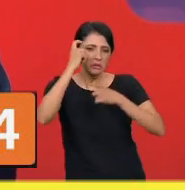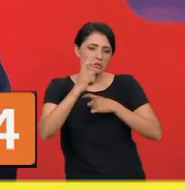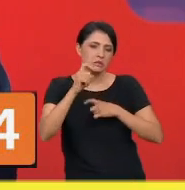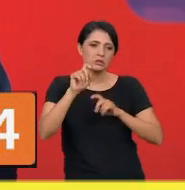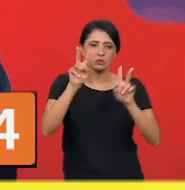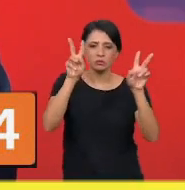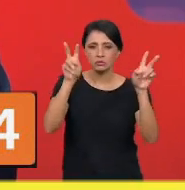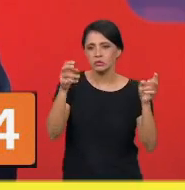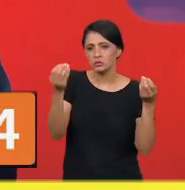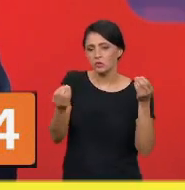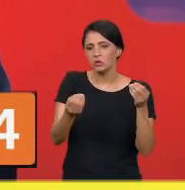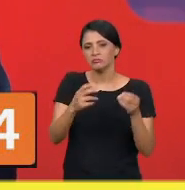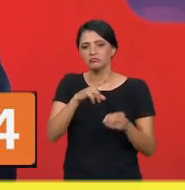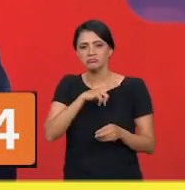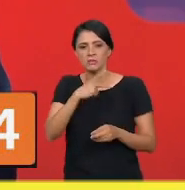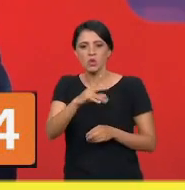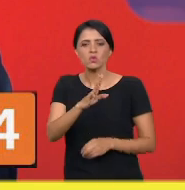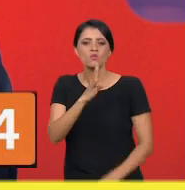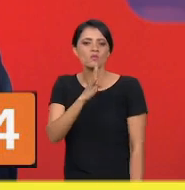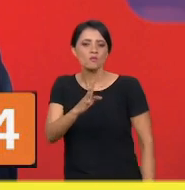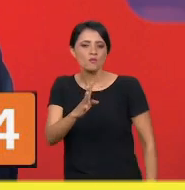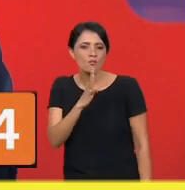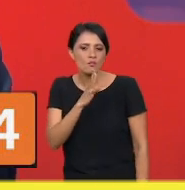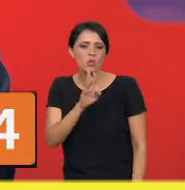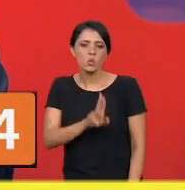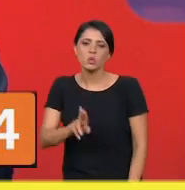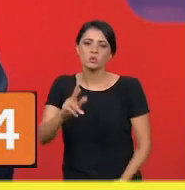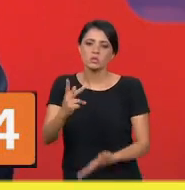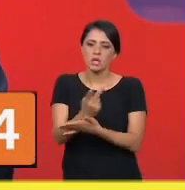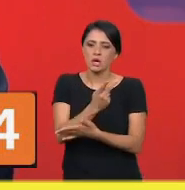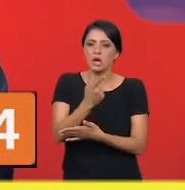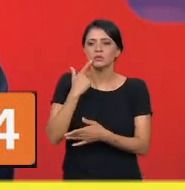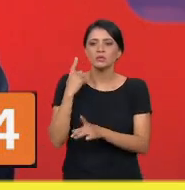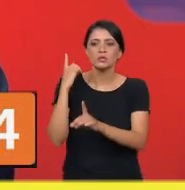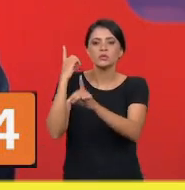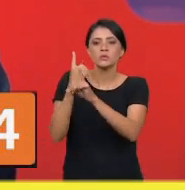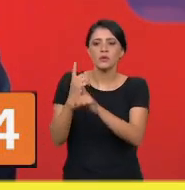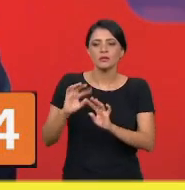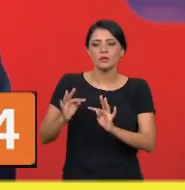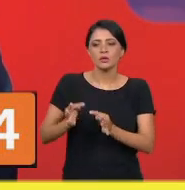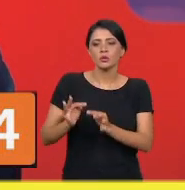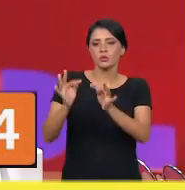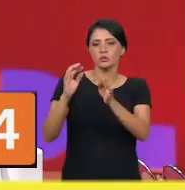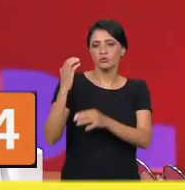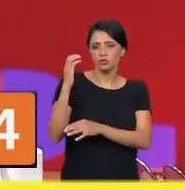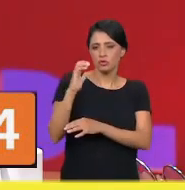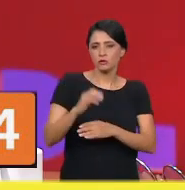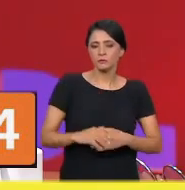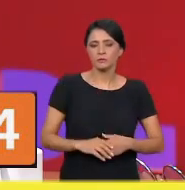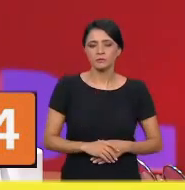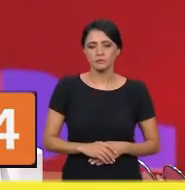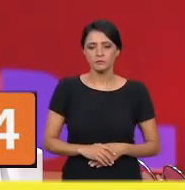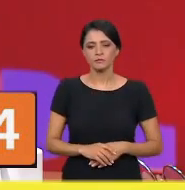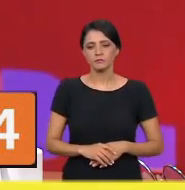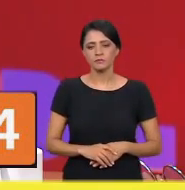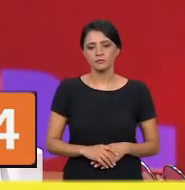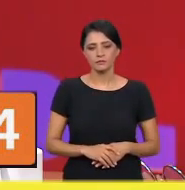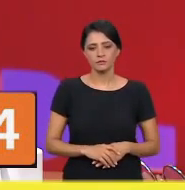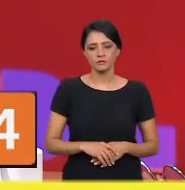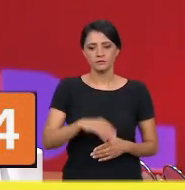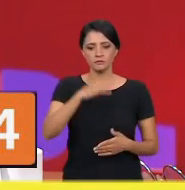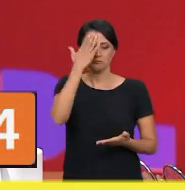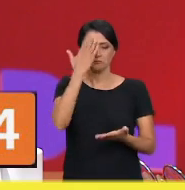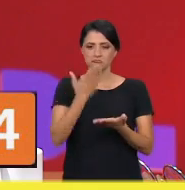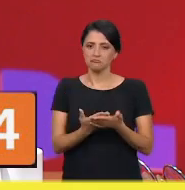de privatização do conhecimento ou uso indevido de descobertas e tecnologias científicas? Eu acredito que isso